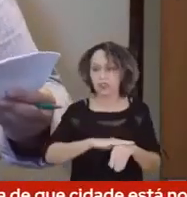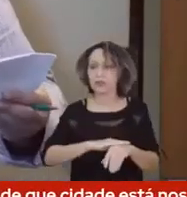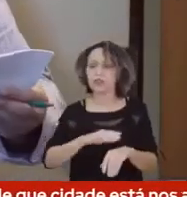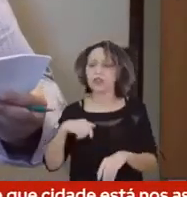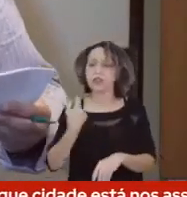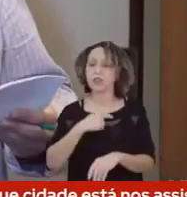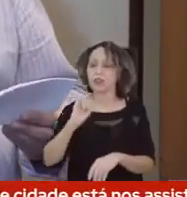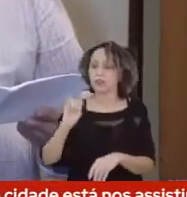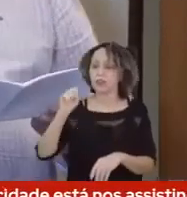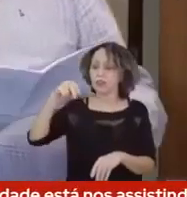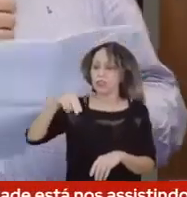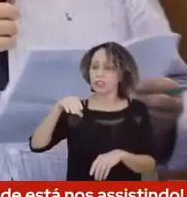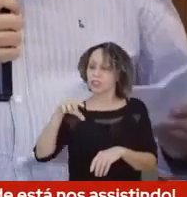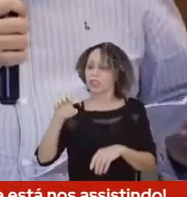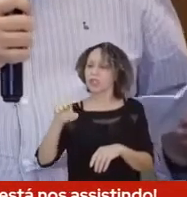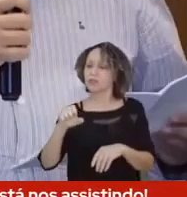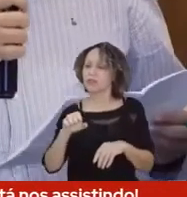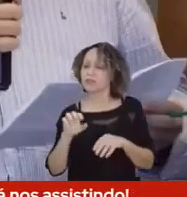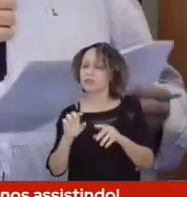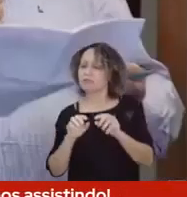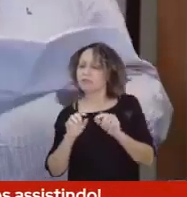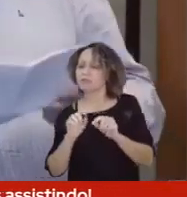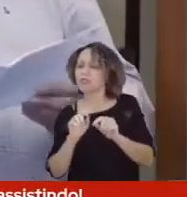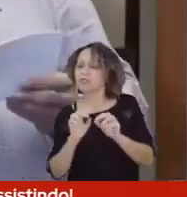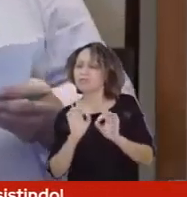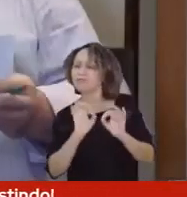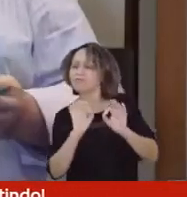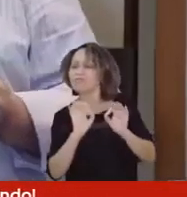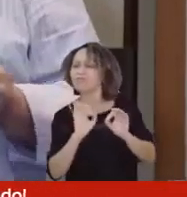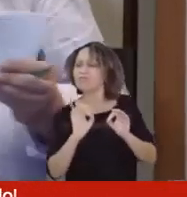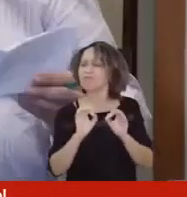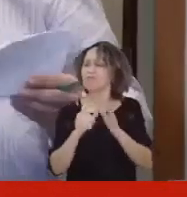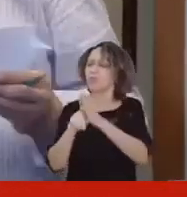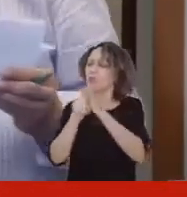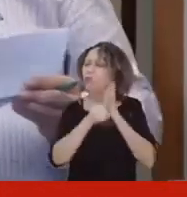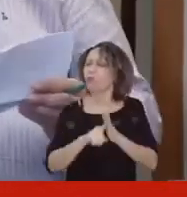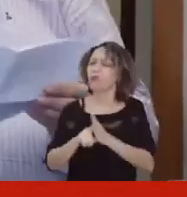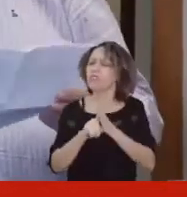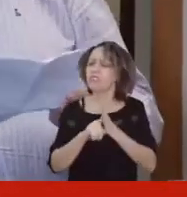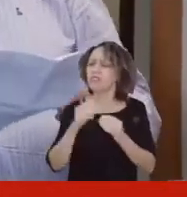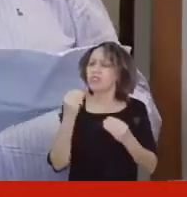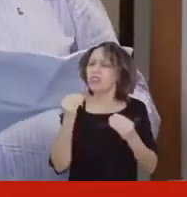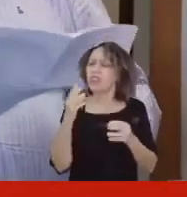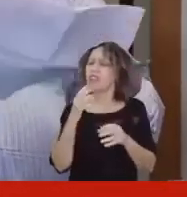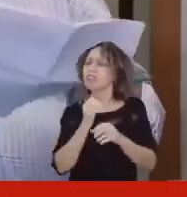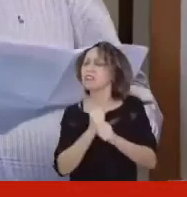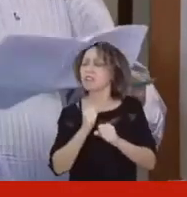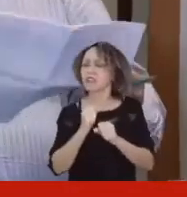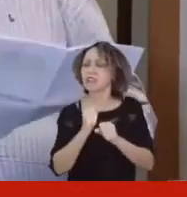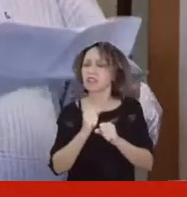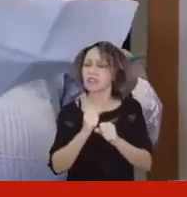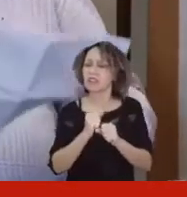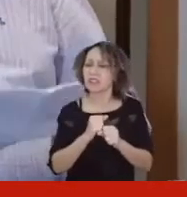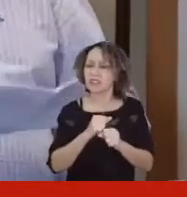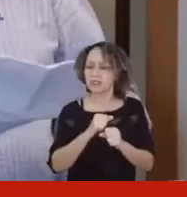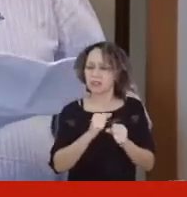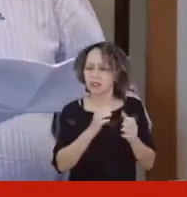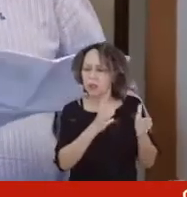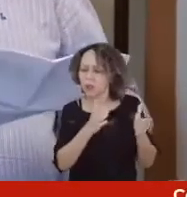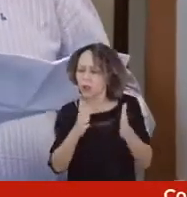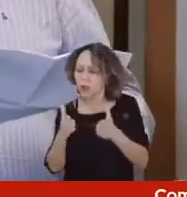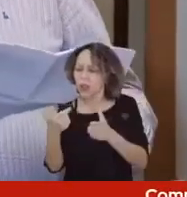de 20% linear dos preços dos derivados. Todos, 20%. Qual é o impacto disso no balanço